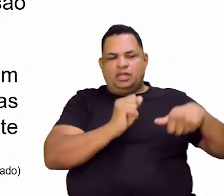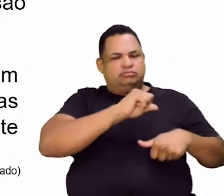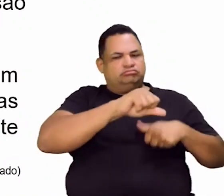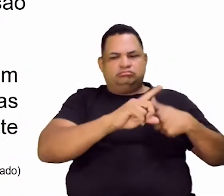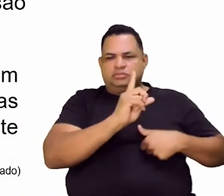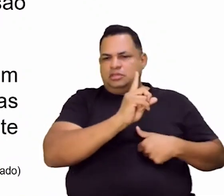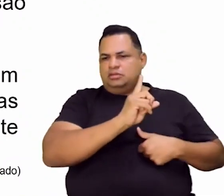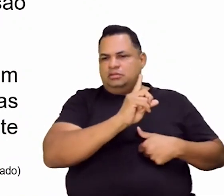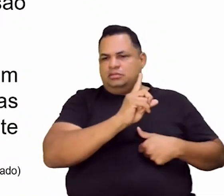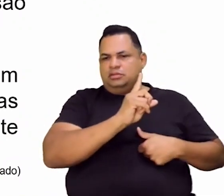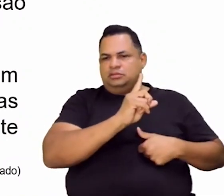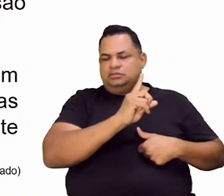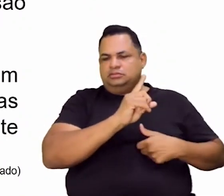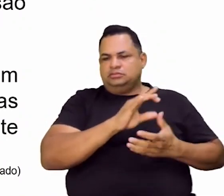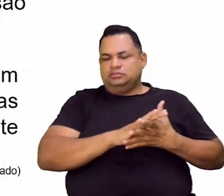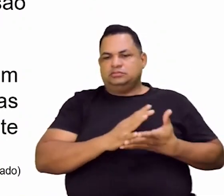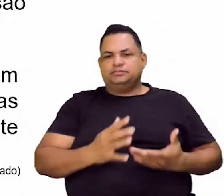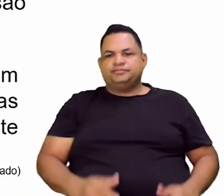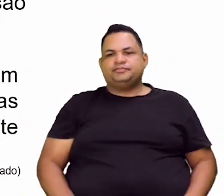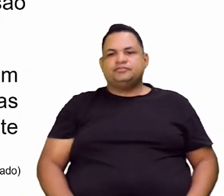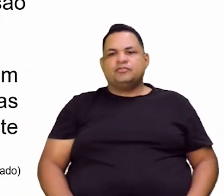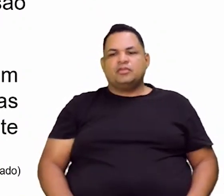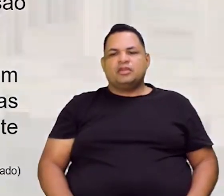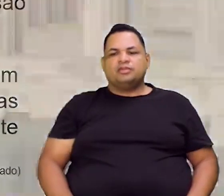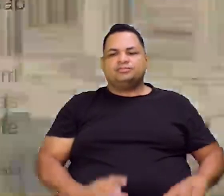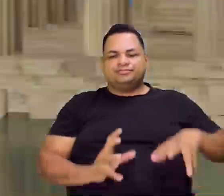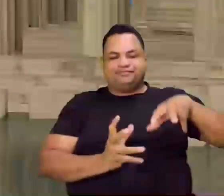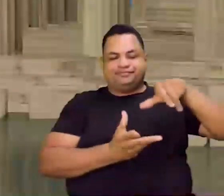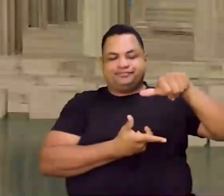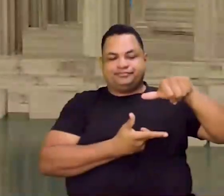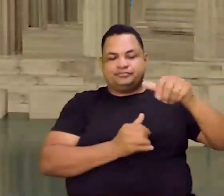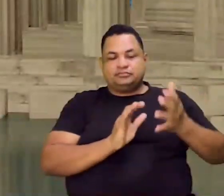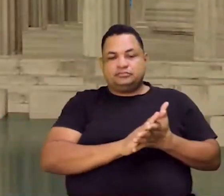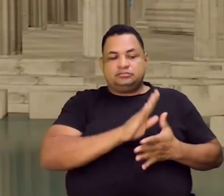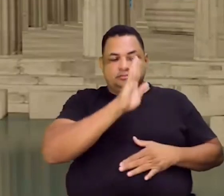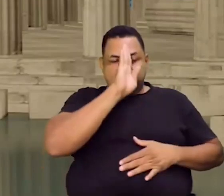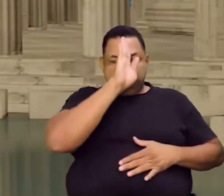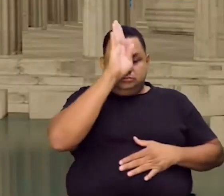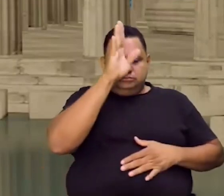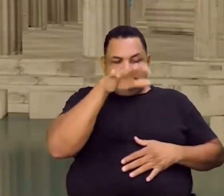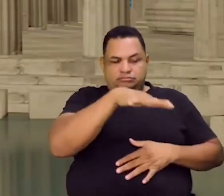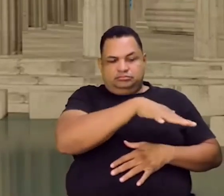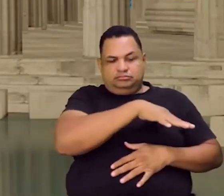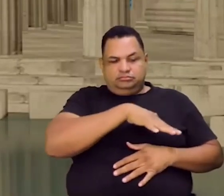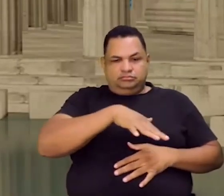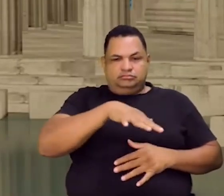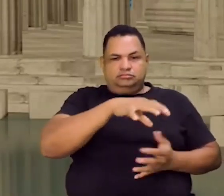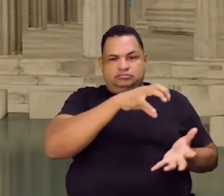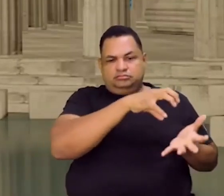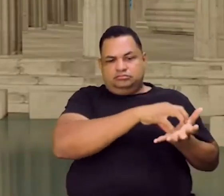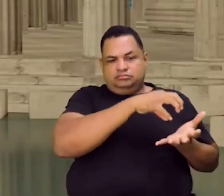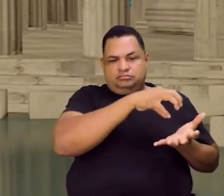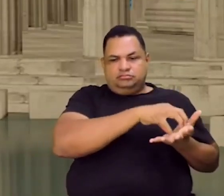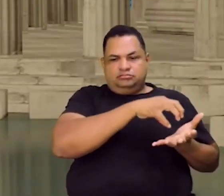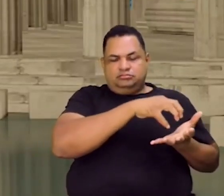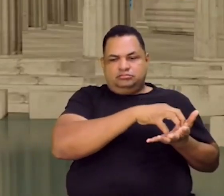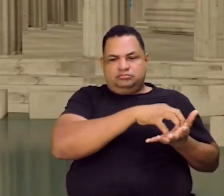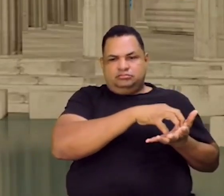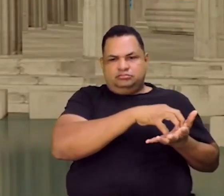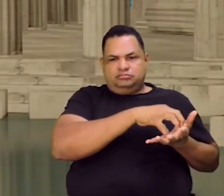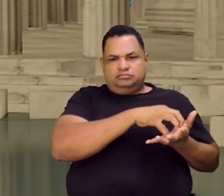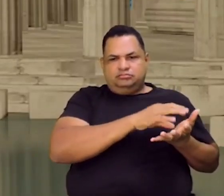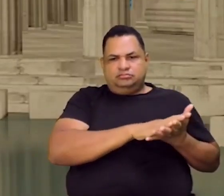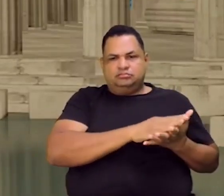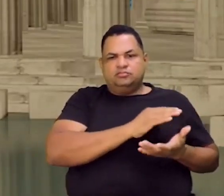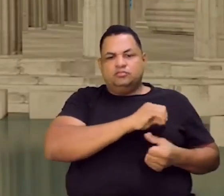vamos supor aqui, a Terra está aqui no centro, né? Está aqui a Terra. Essa nova teoria, perspectiva na